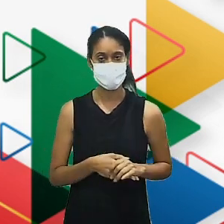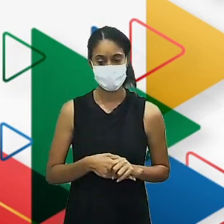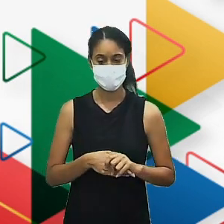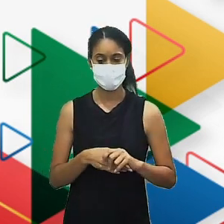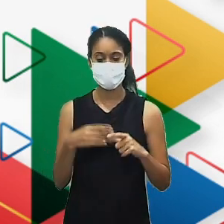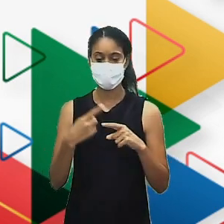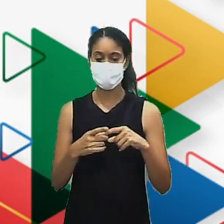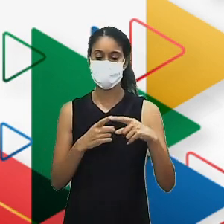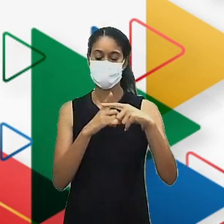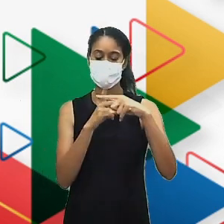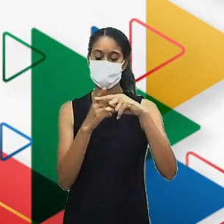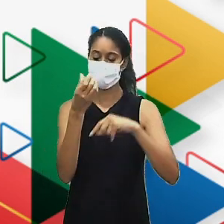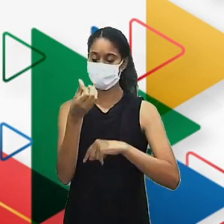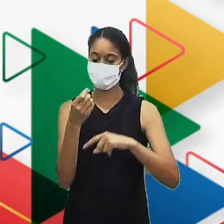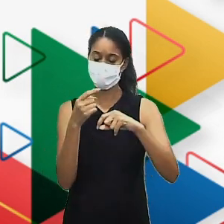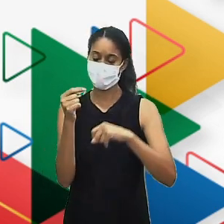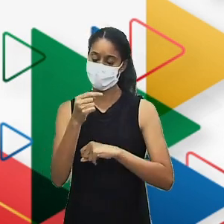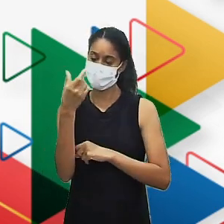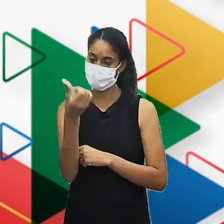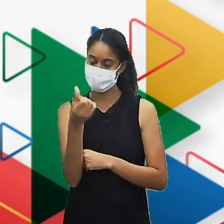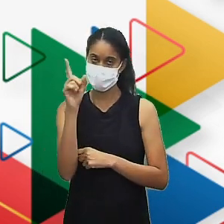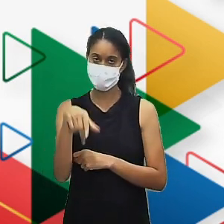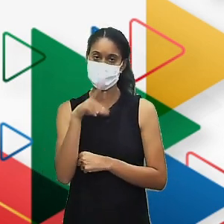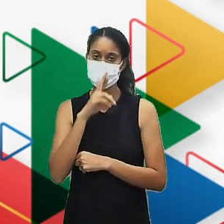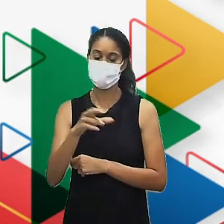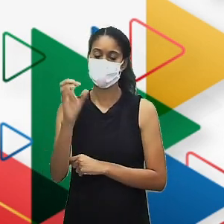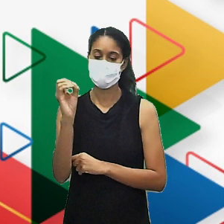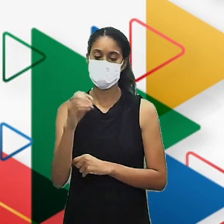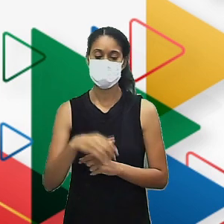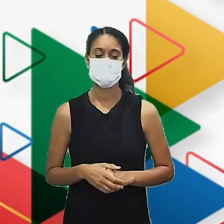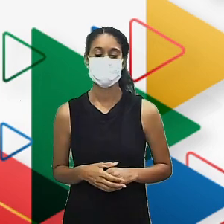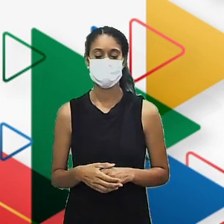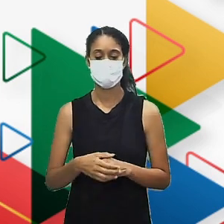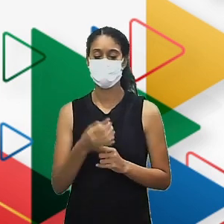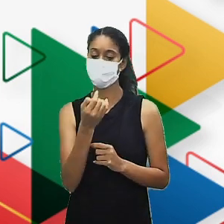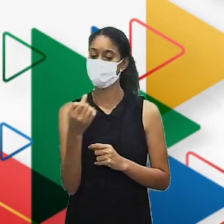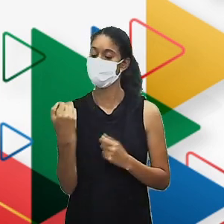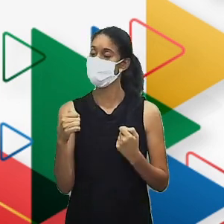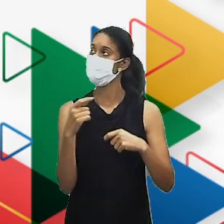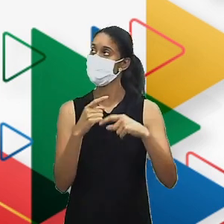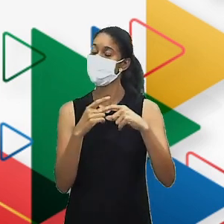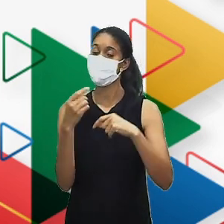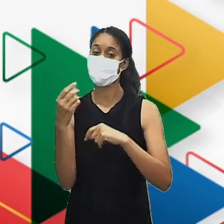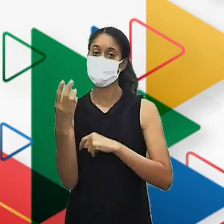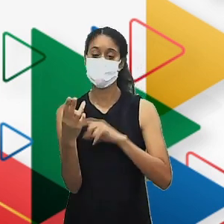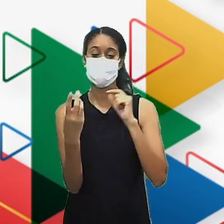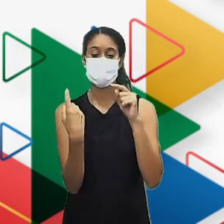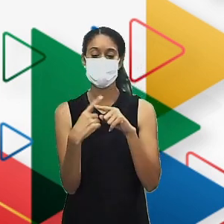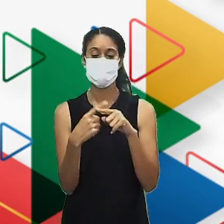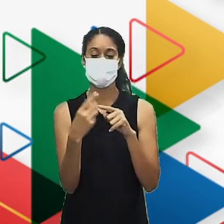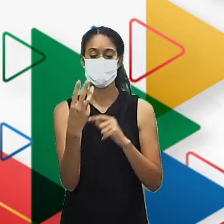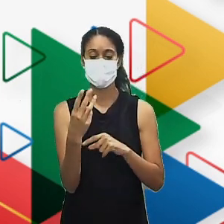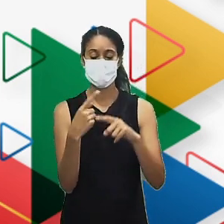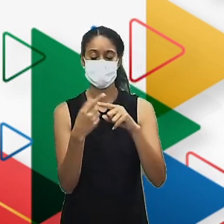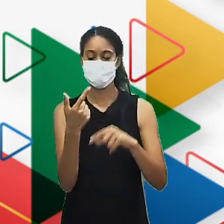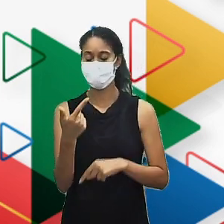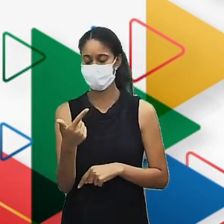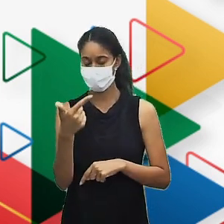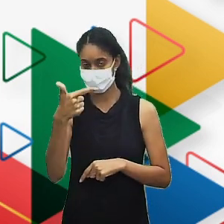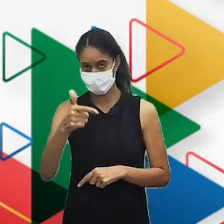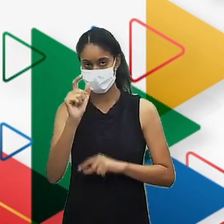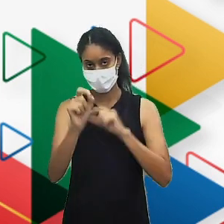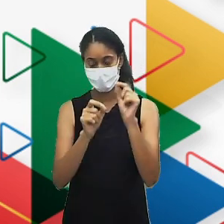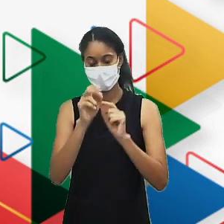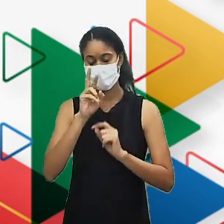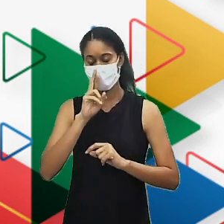mais 6 com menos 6 vai dar 0. Logo, cada alumínio aqui tem que ser 3. Por que, Lardião? Porque 3 vezes 2 vai dar 6. Então a carga